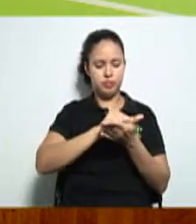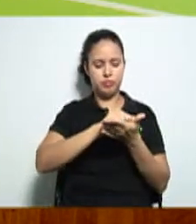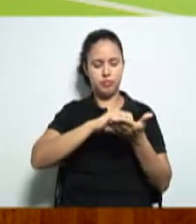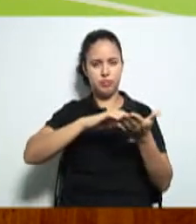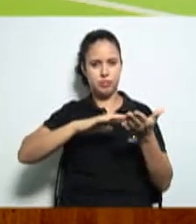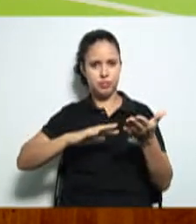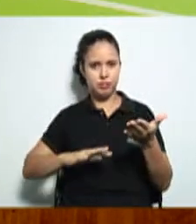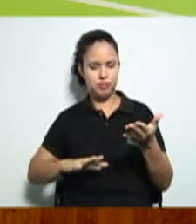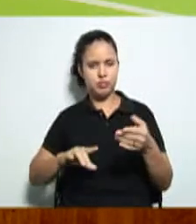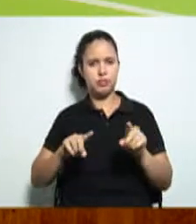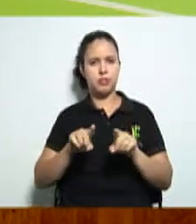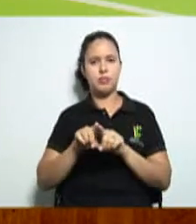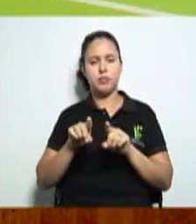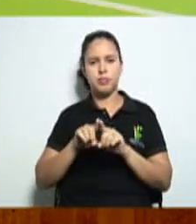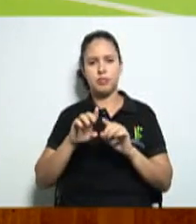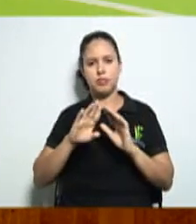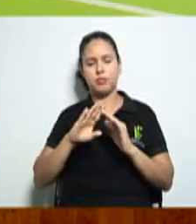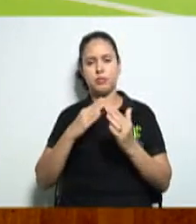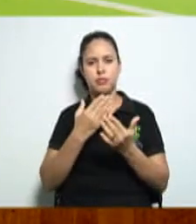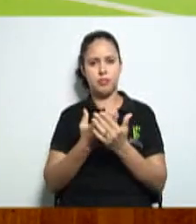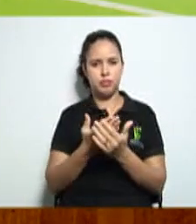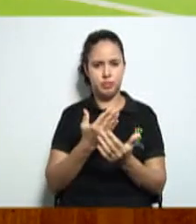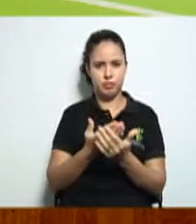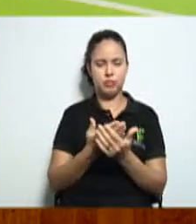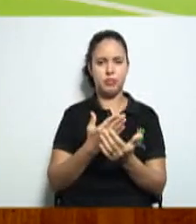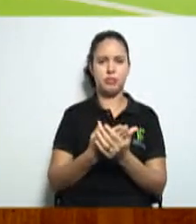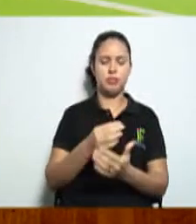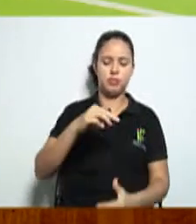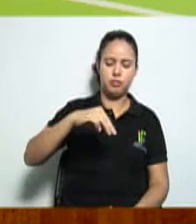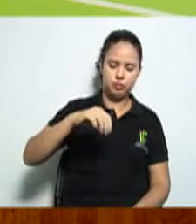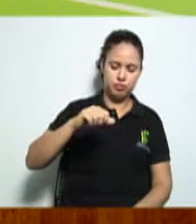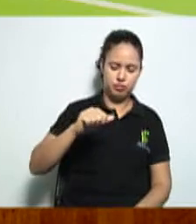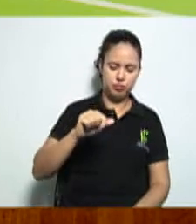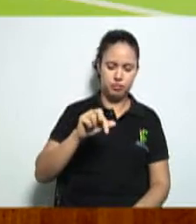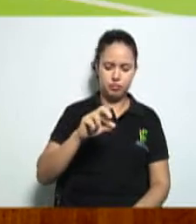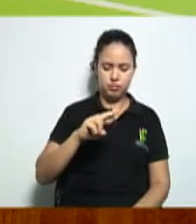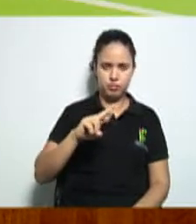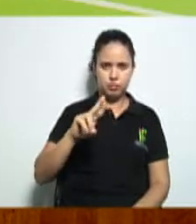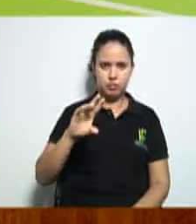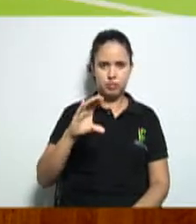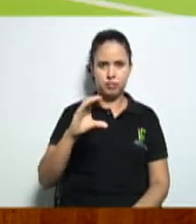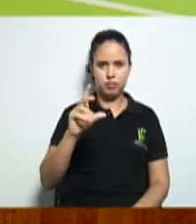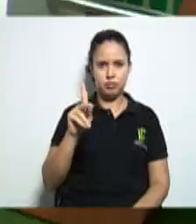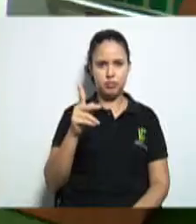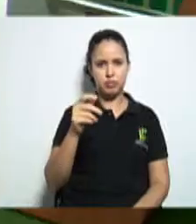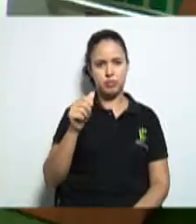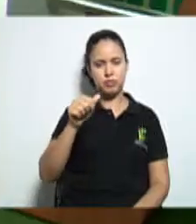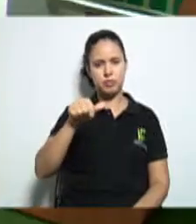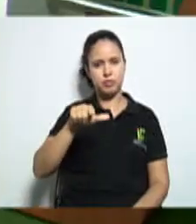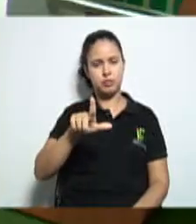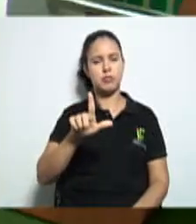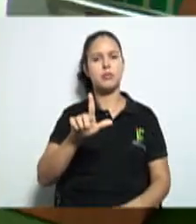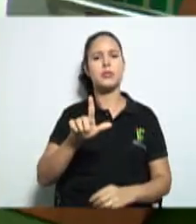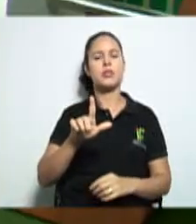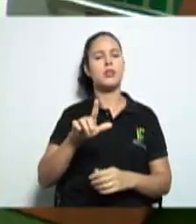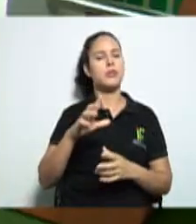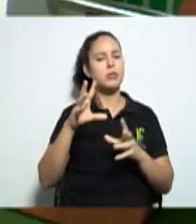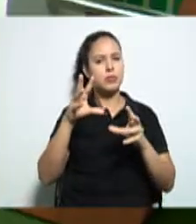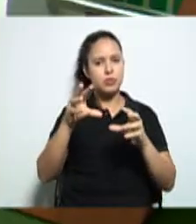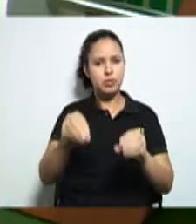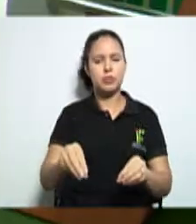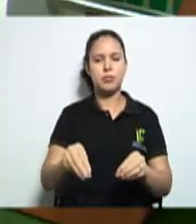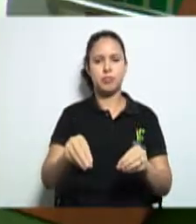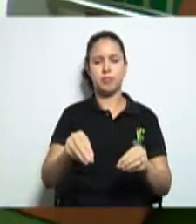escola Marechal Rondon de Buritis também. Todos estão aqui, participando, mandando um alôzinho, então